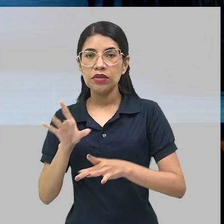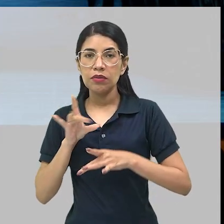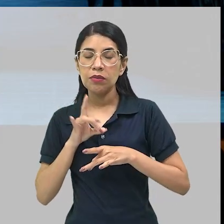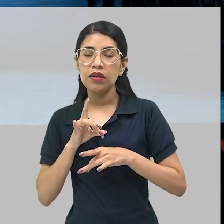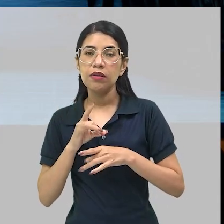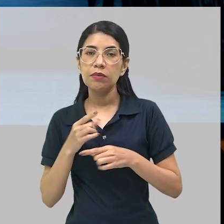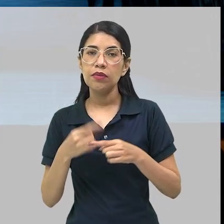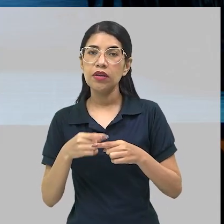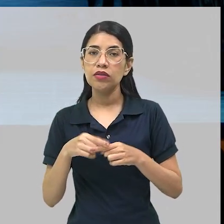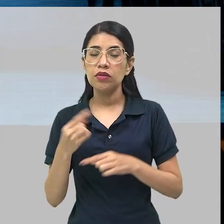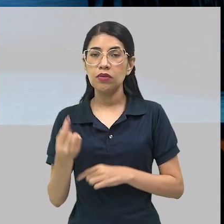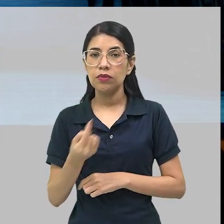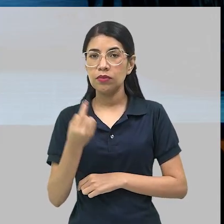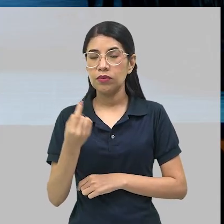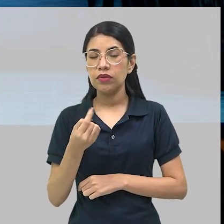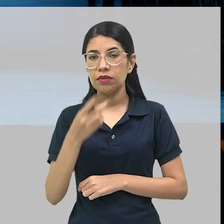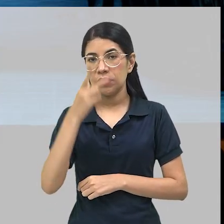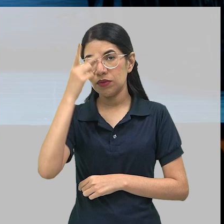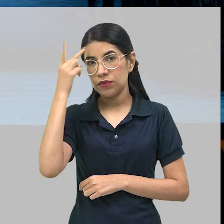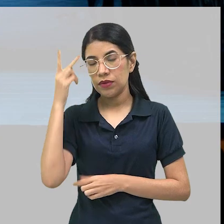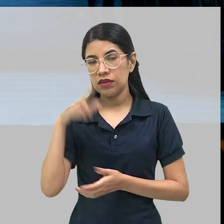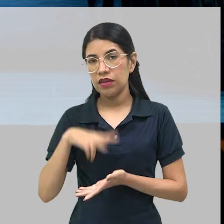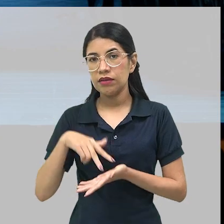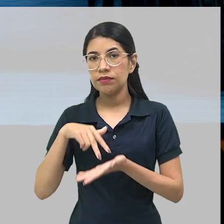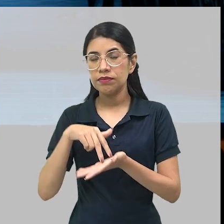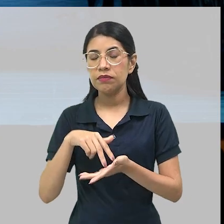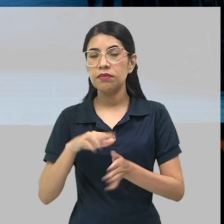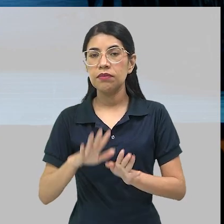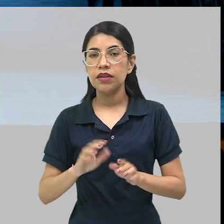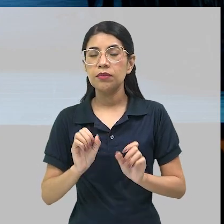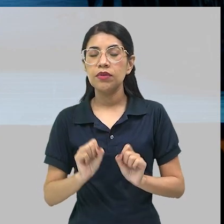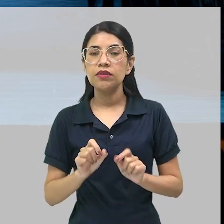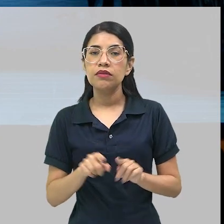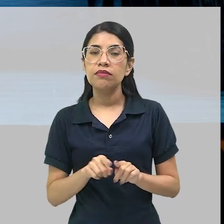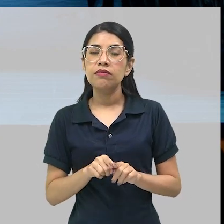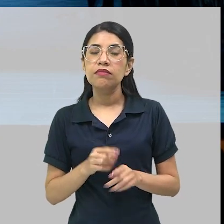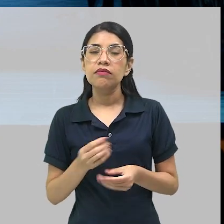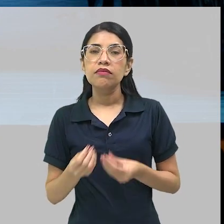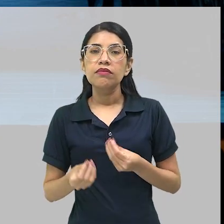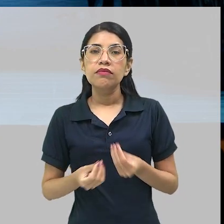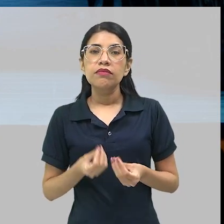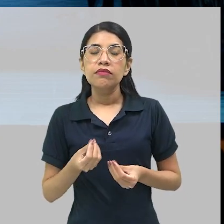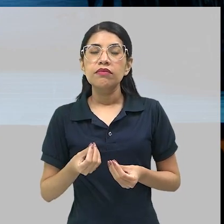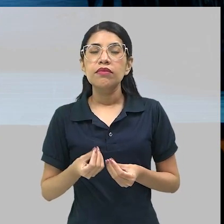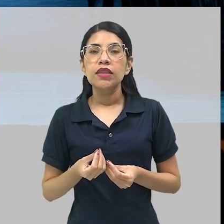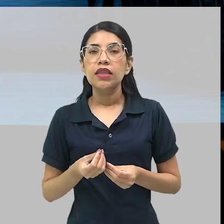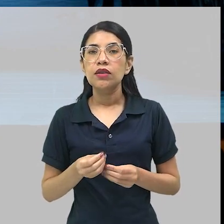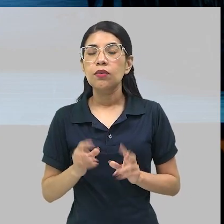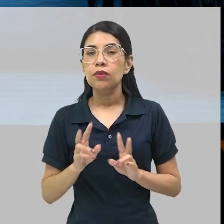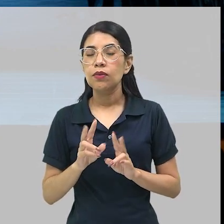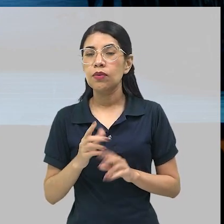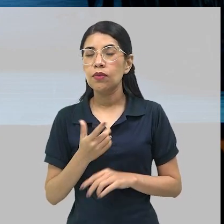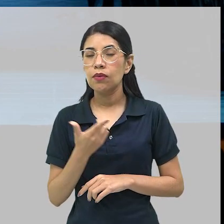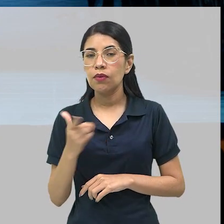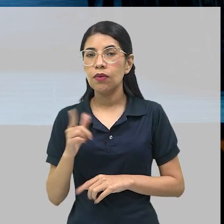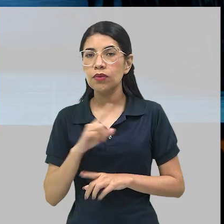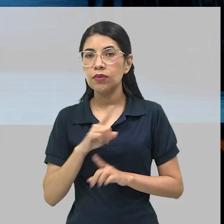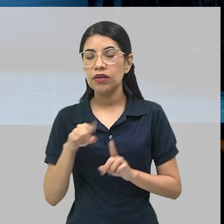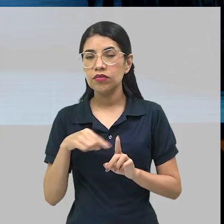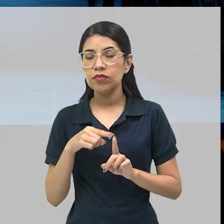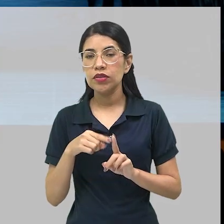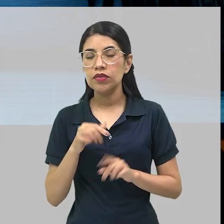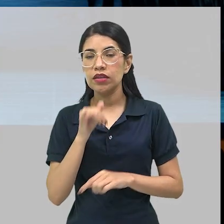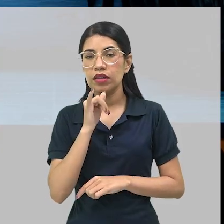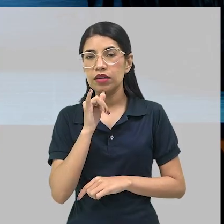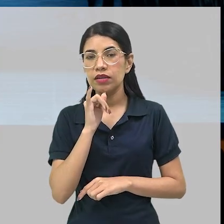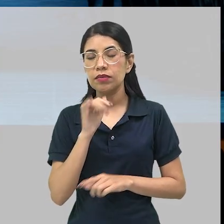temos só em cena. Porém, ele também pode ser feito com um outro teor, onde a gente vai